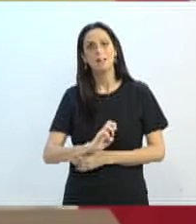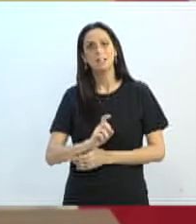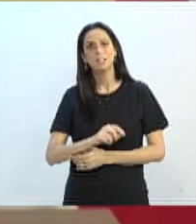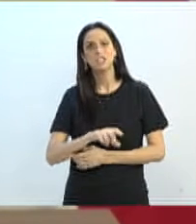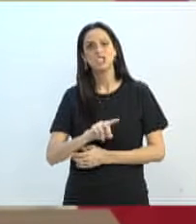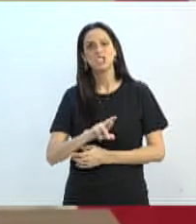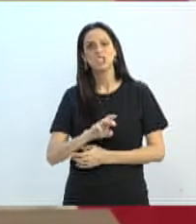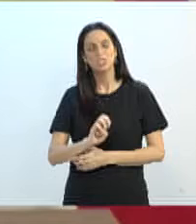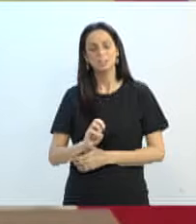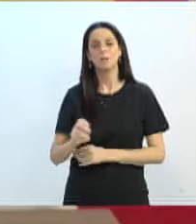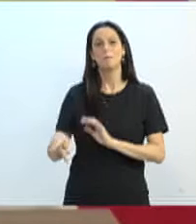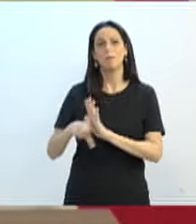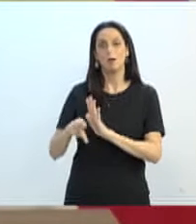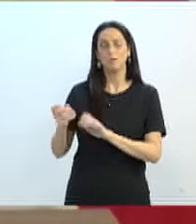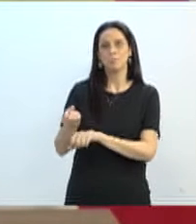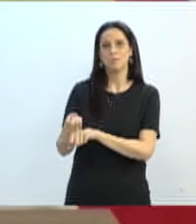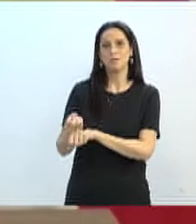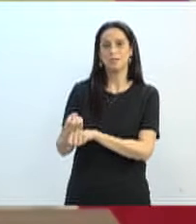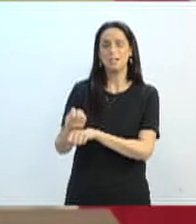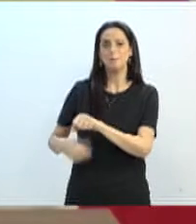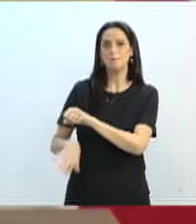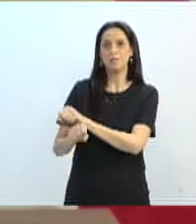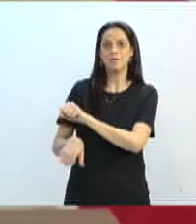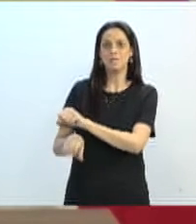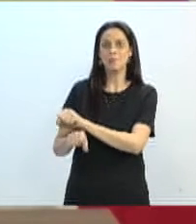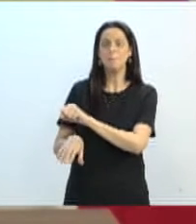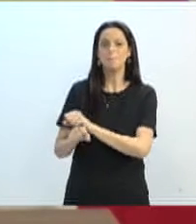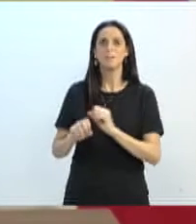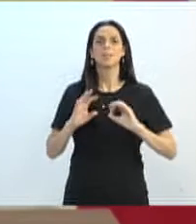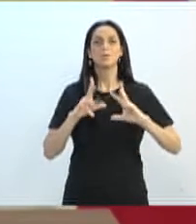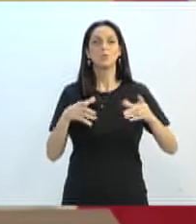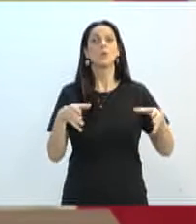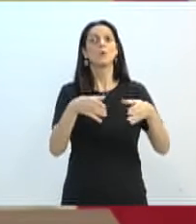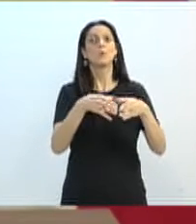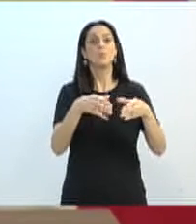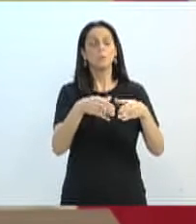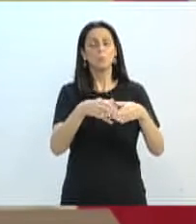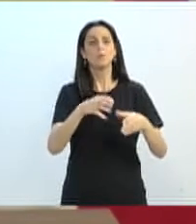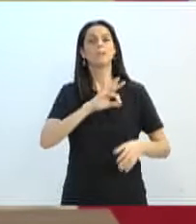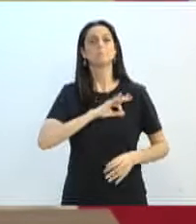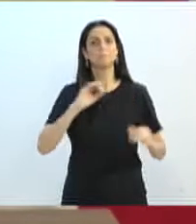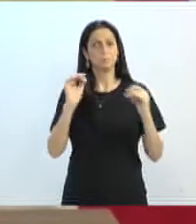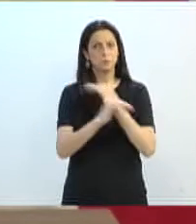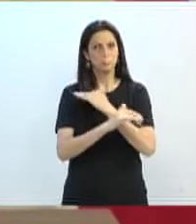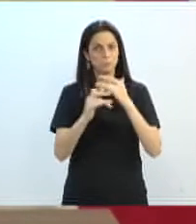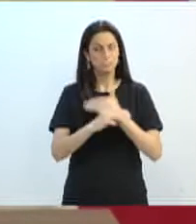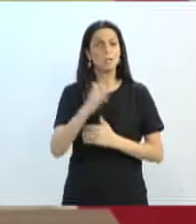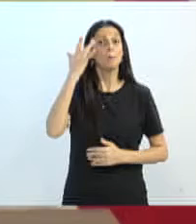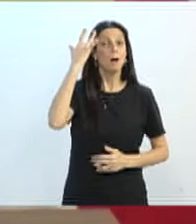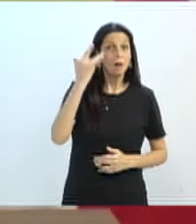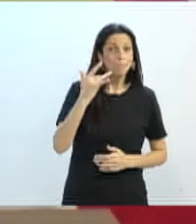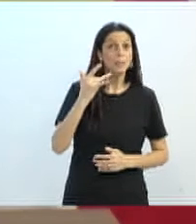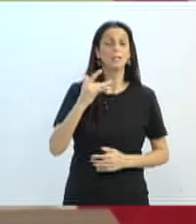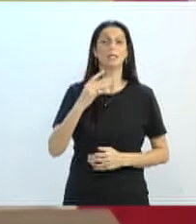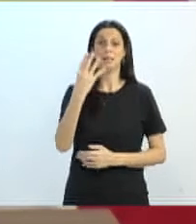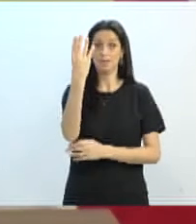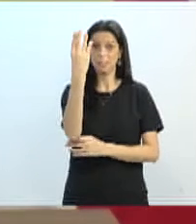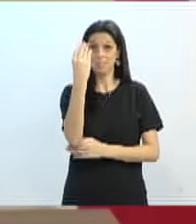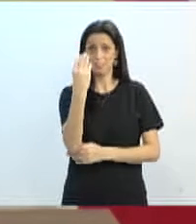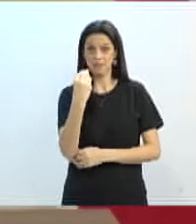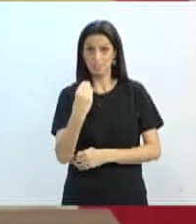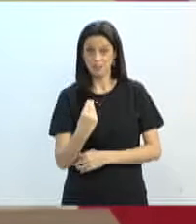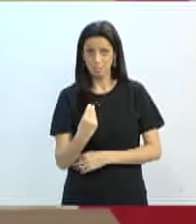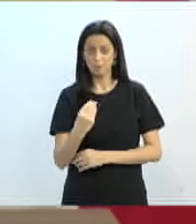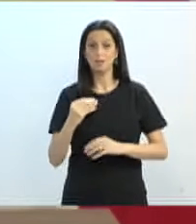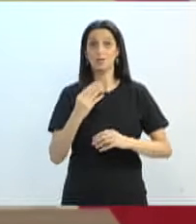CETERB, agradecer o Martinez, agradecer toda a equipe dos agentes de trânsito. A partir de amanhã, a sinaleira da Santos